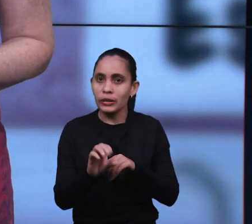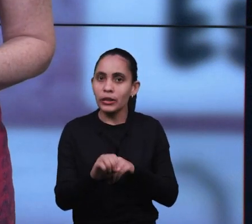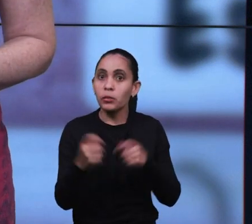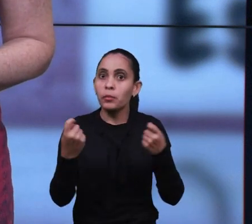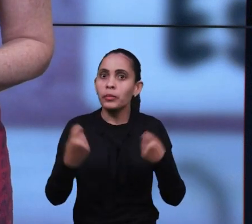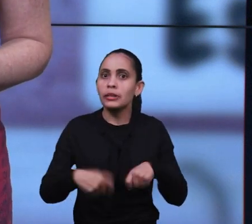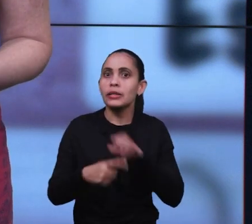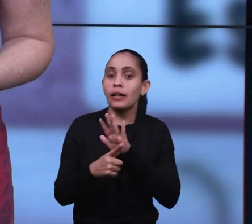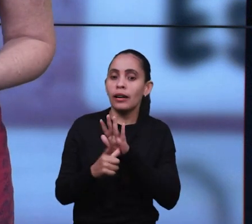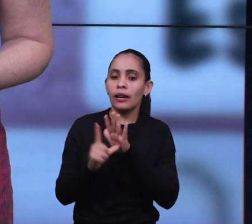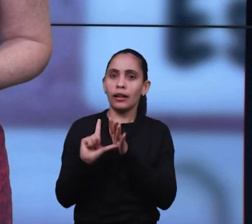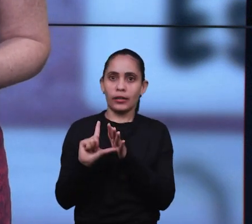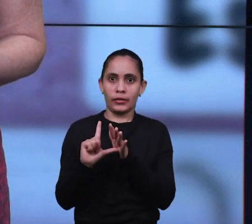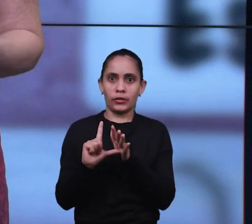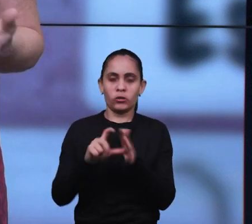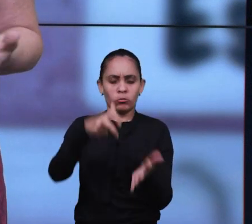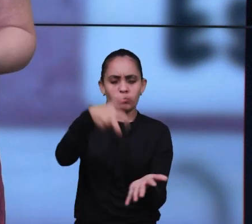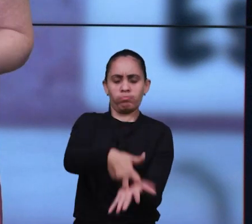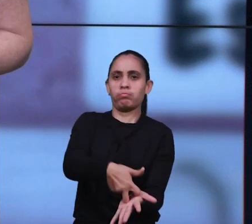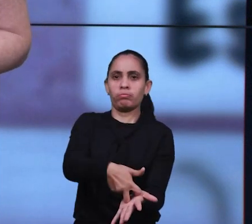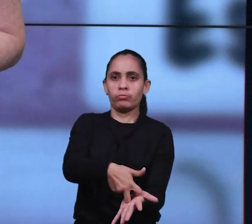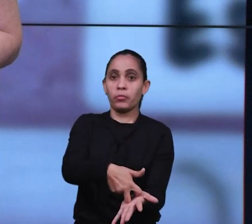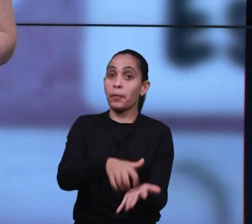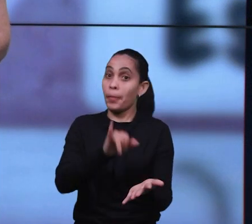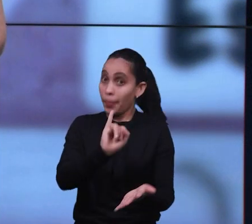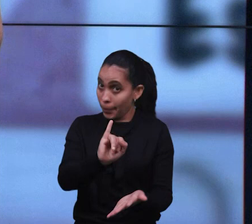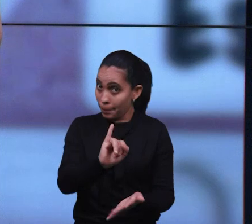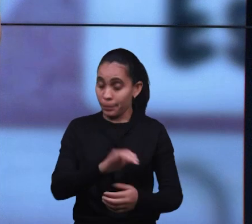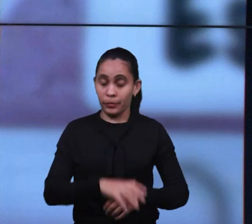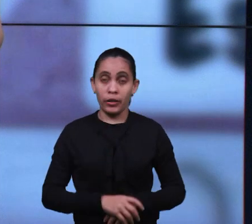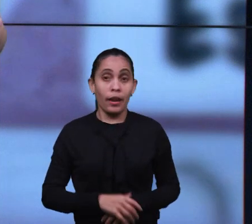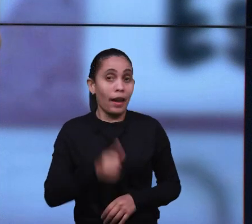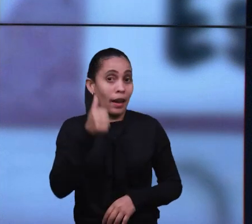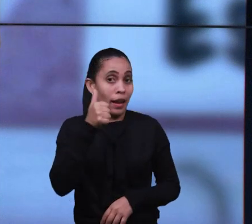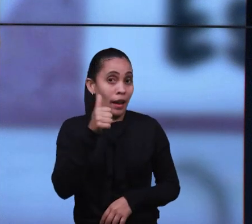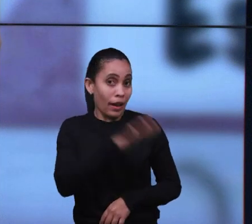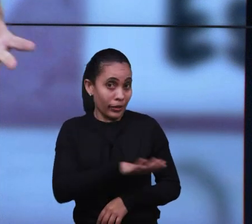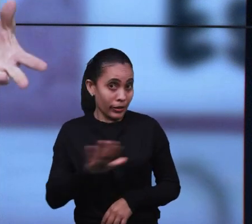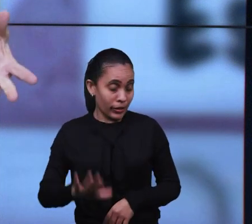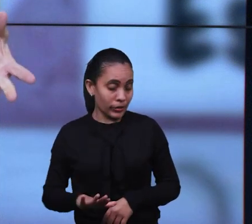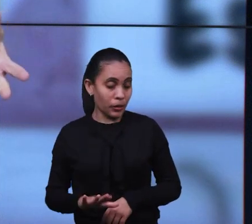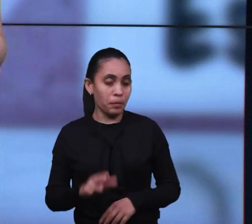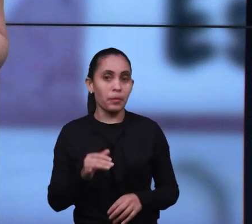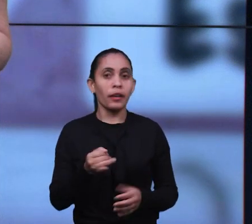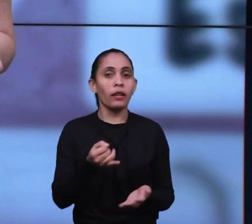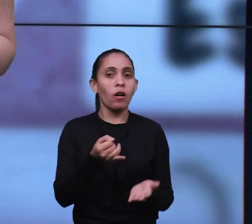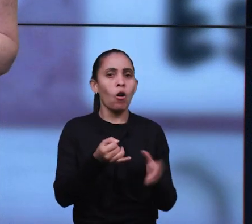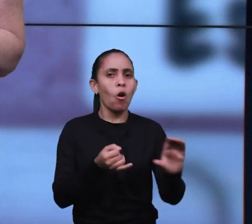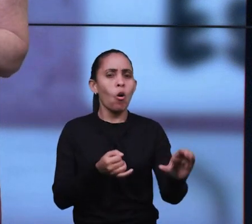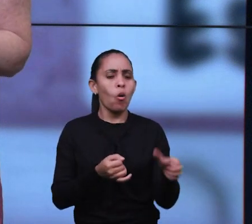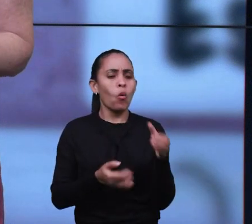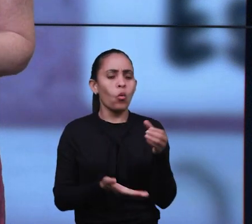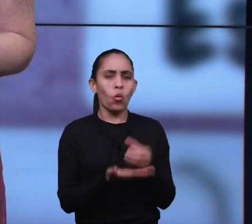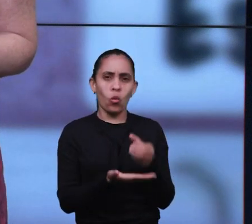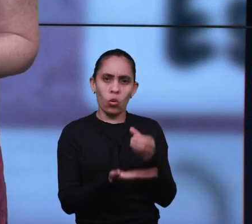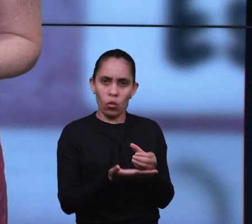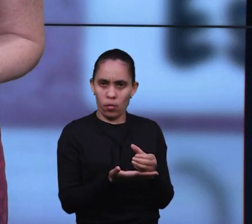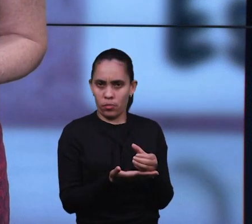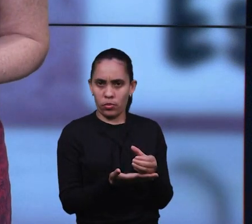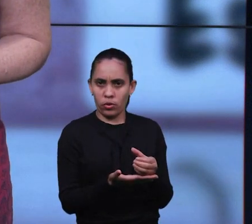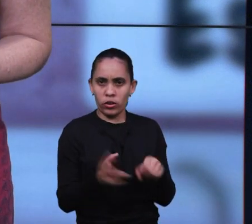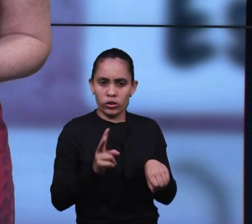vir antes da correção. Por exemplo, quando a criança pega um copo de vidro para usar